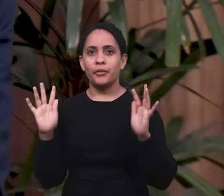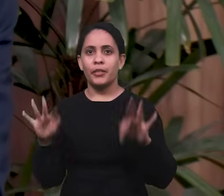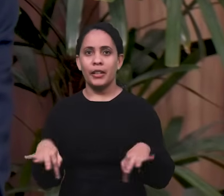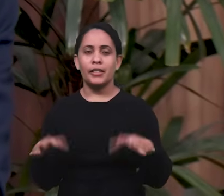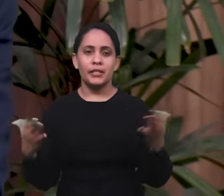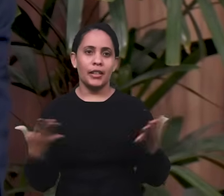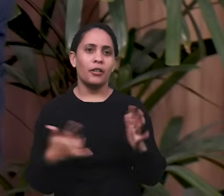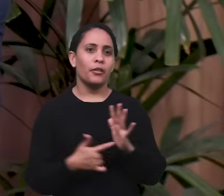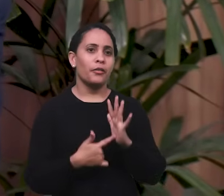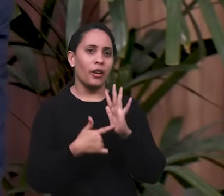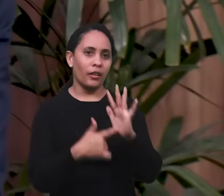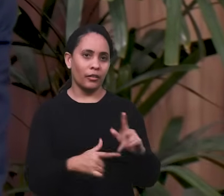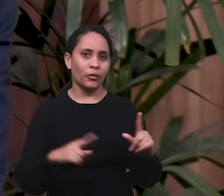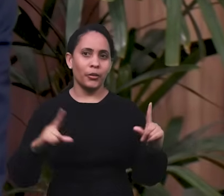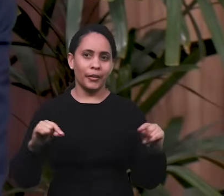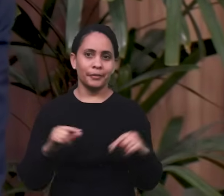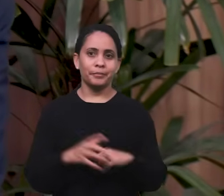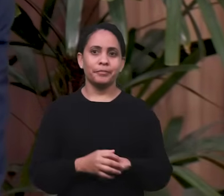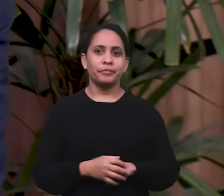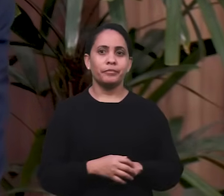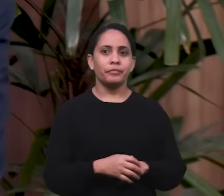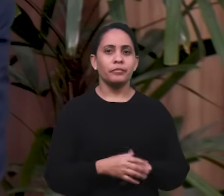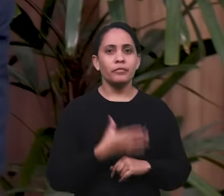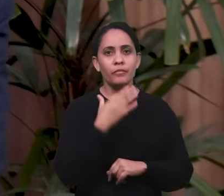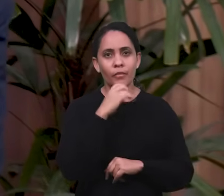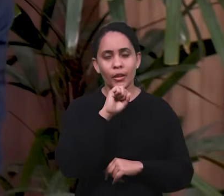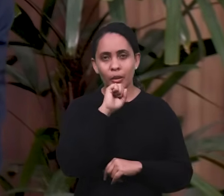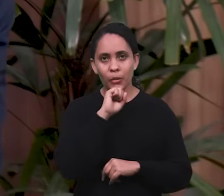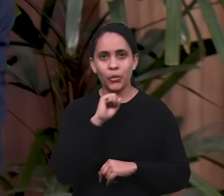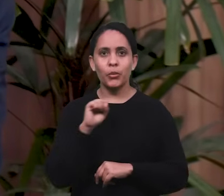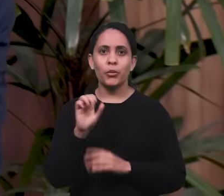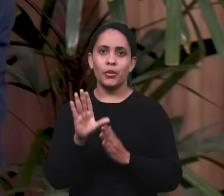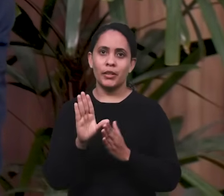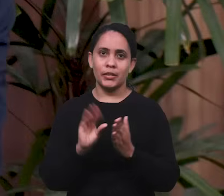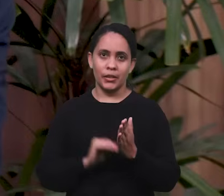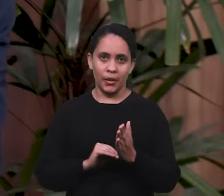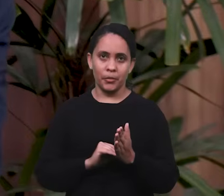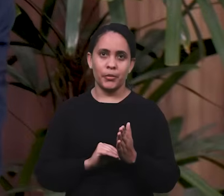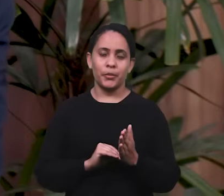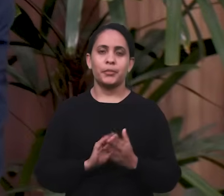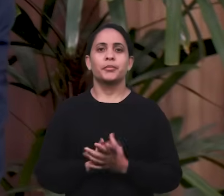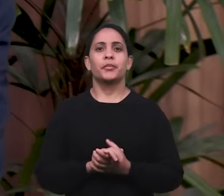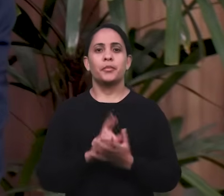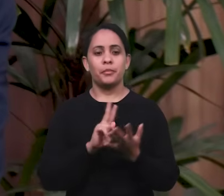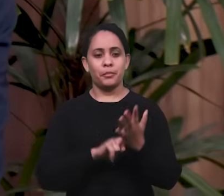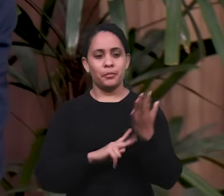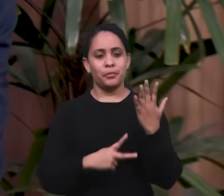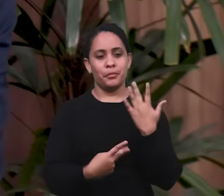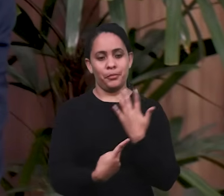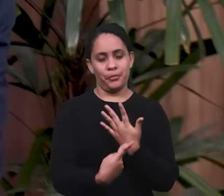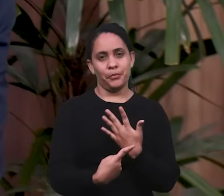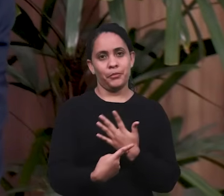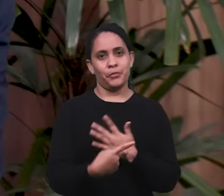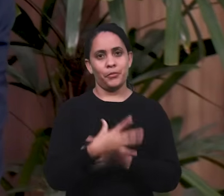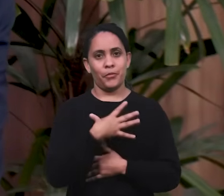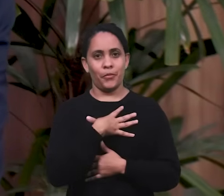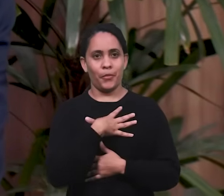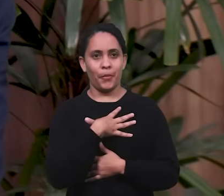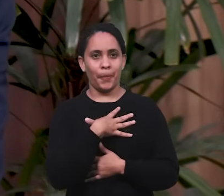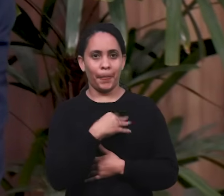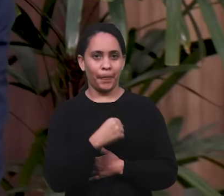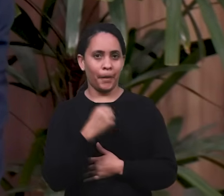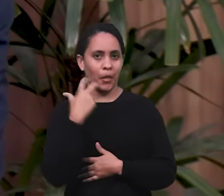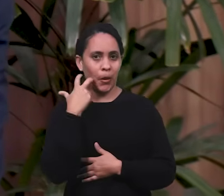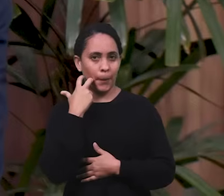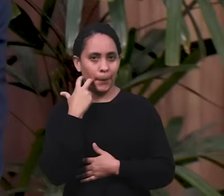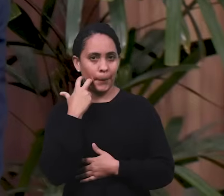encerrar abordando um aspecto de um pai que acho que foi um exemplo nisso, que é na parábola do filho pródigo. Que